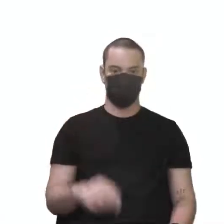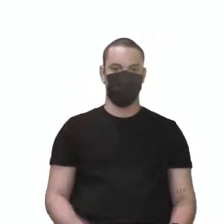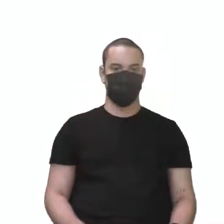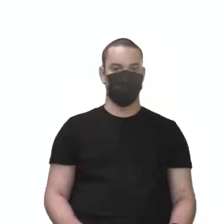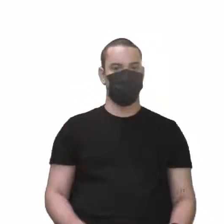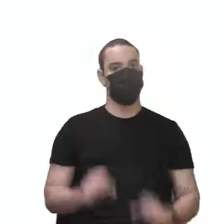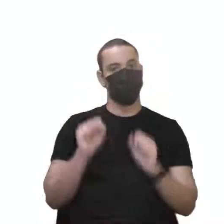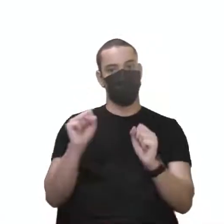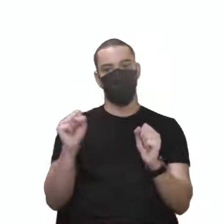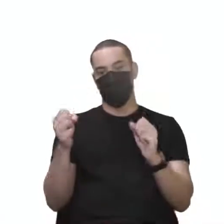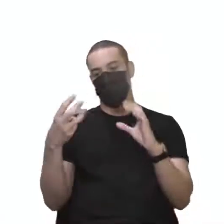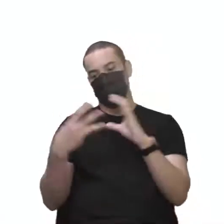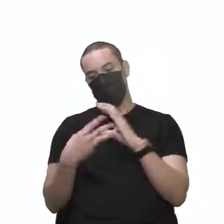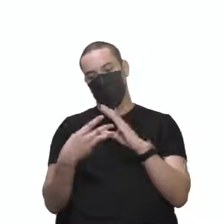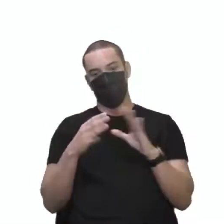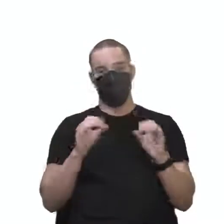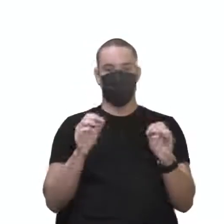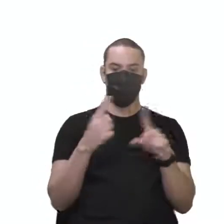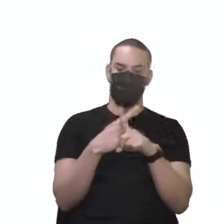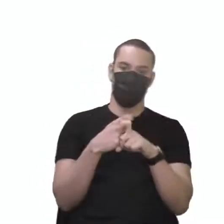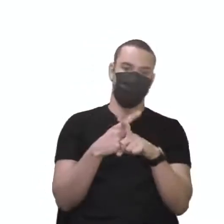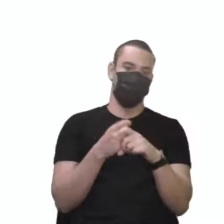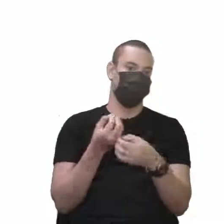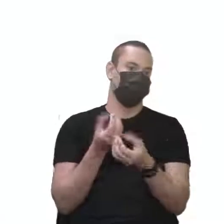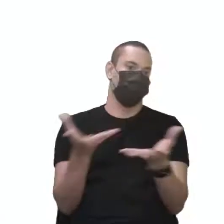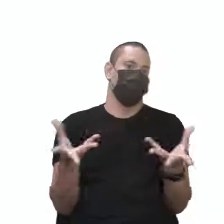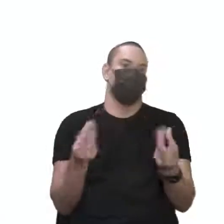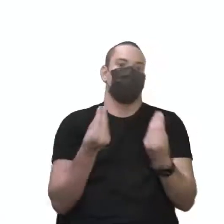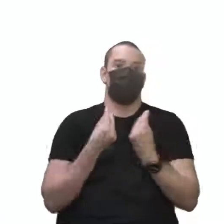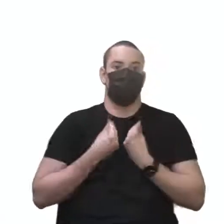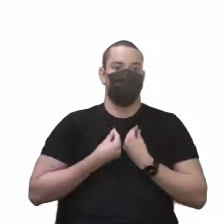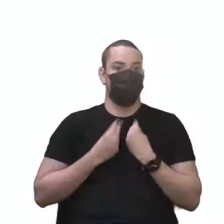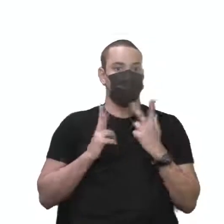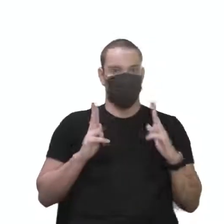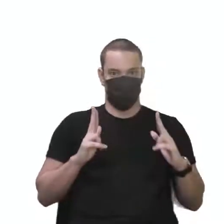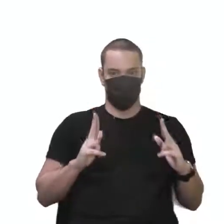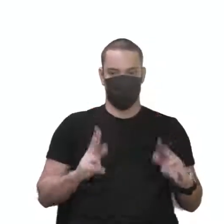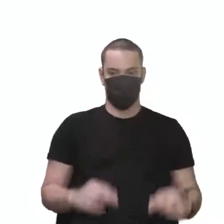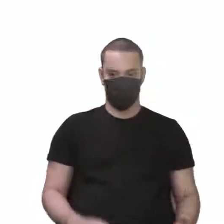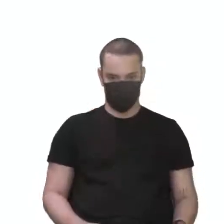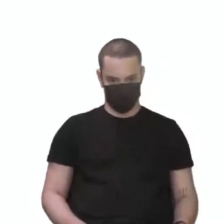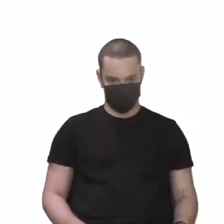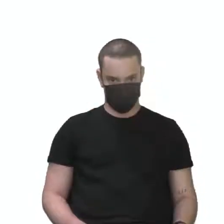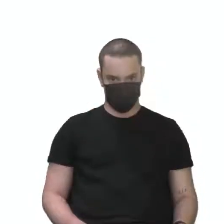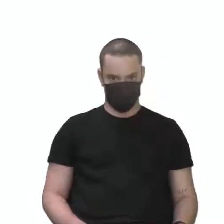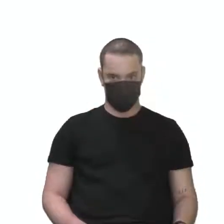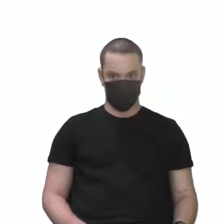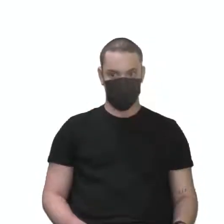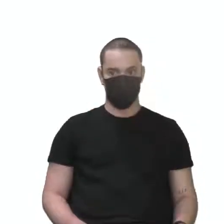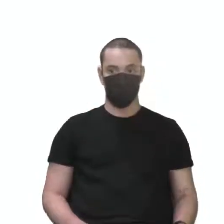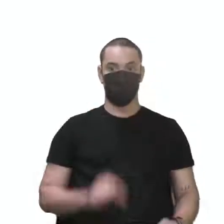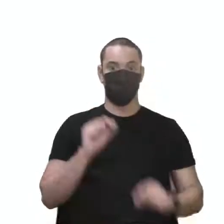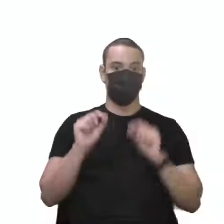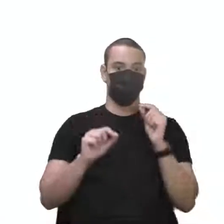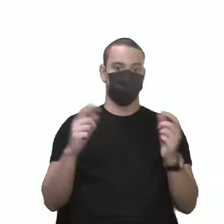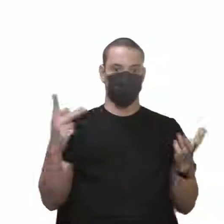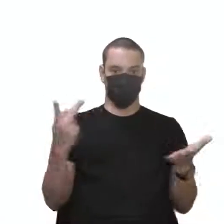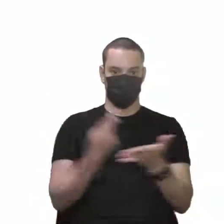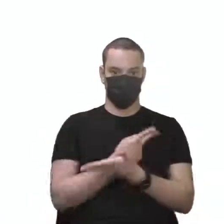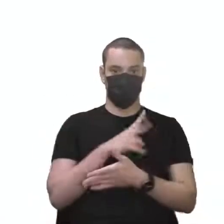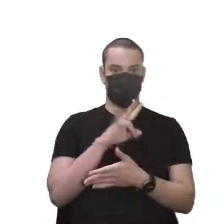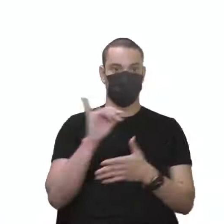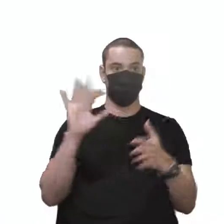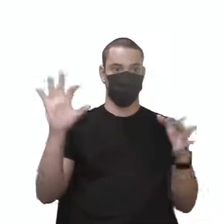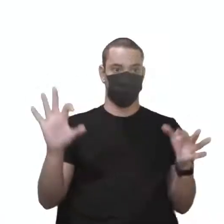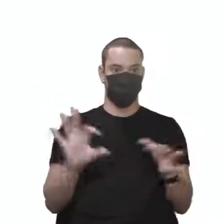bom? Tanto bactéria receptora como cromossomo doador, receptor, está dando mesmo. Ok, aí o que vai acontecer? Elas vão